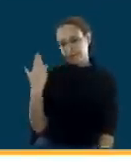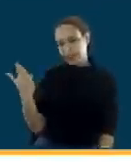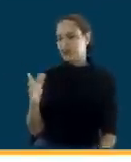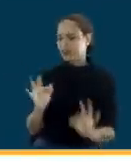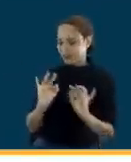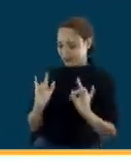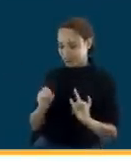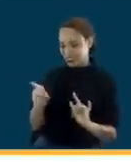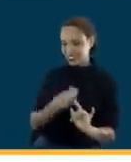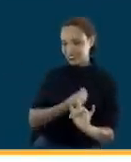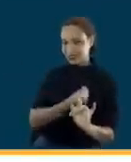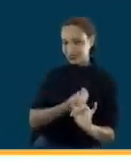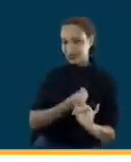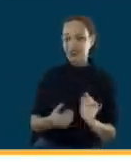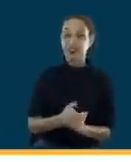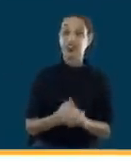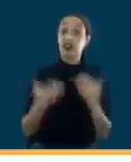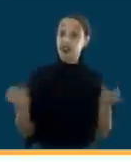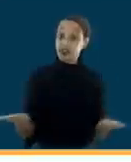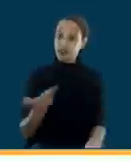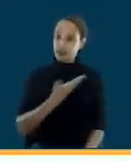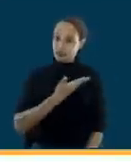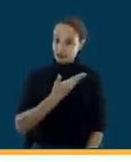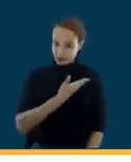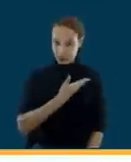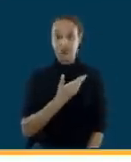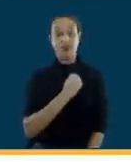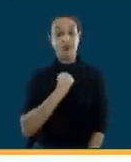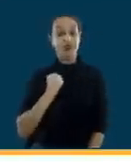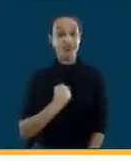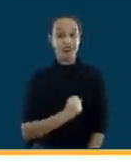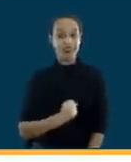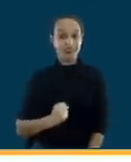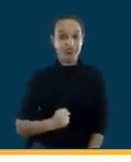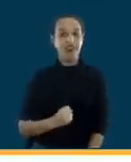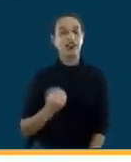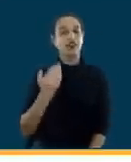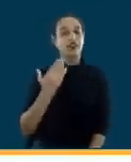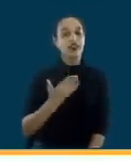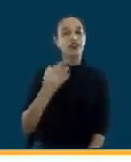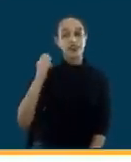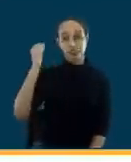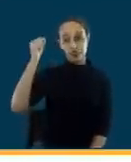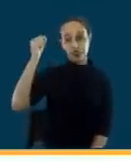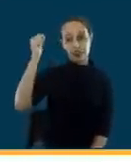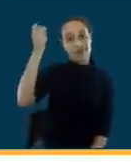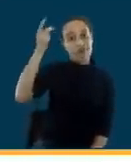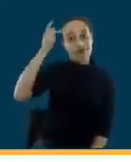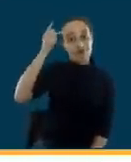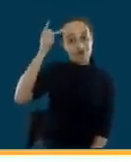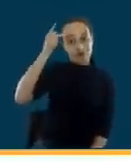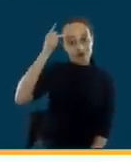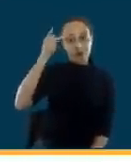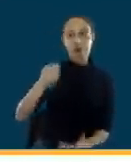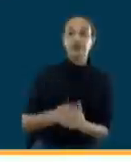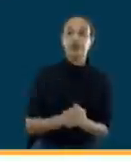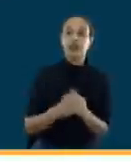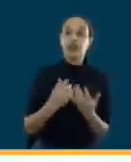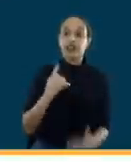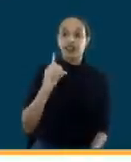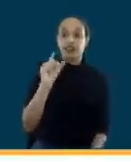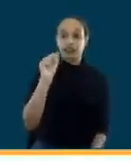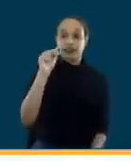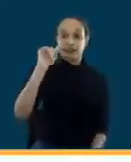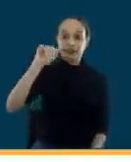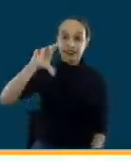nosso colega do SESC São Paulo, gestor cultural, diretor regional do SESC de São Paulo, Danilo Miranda,